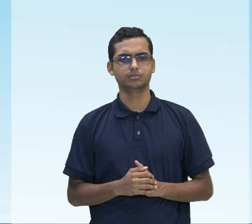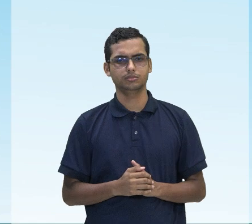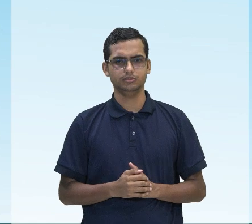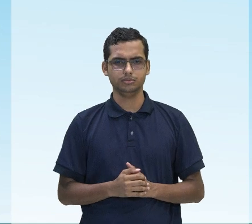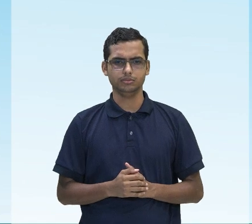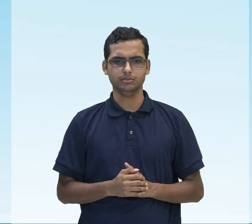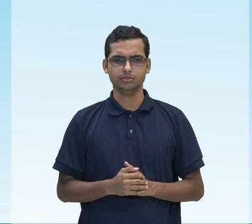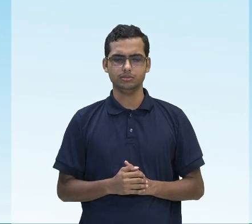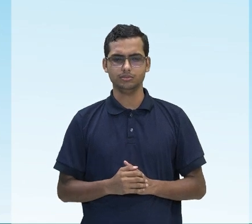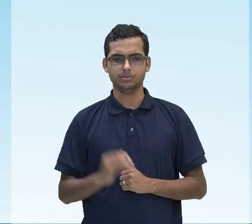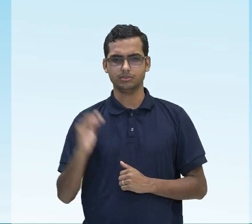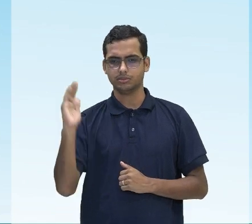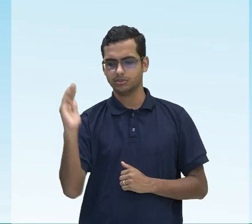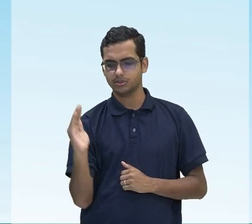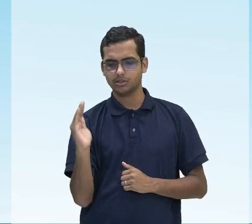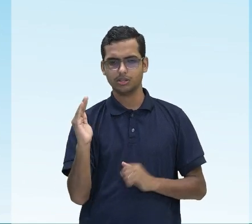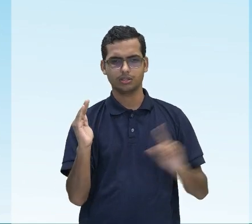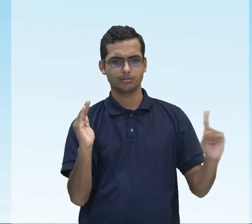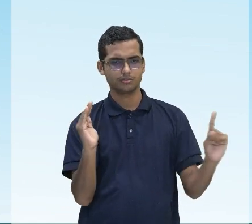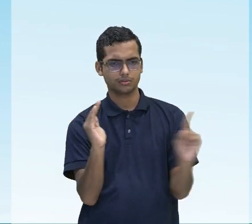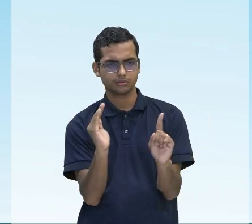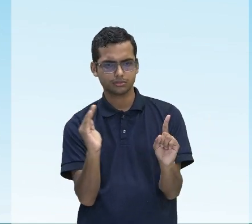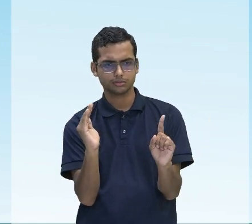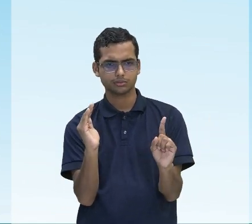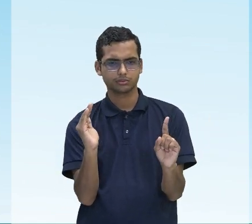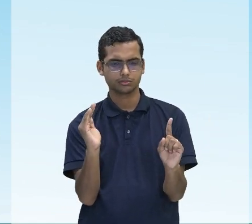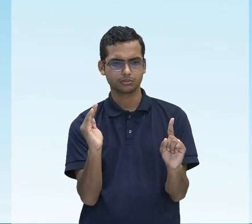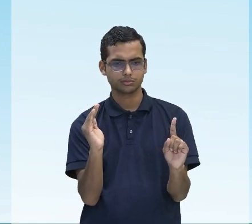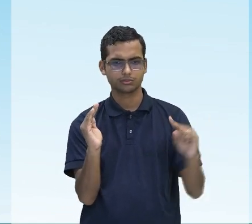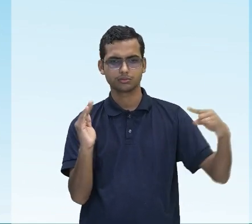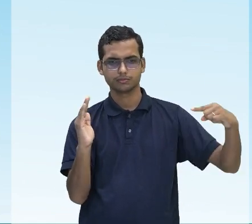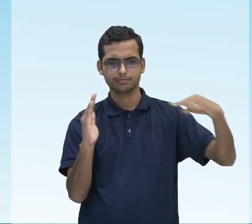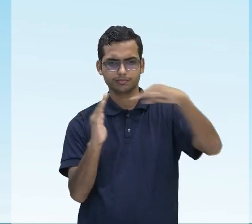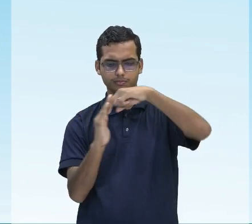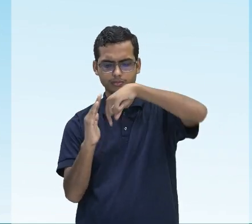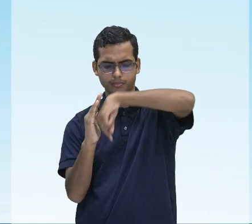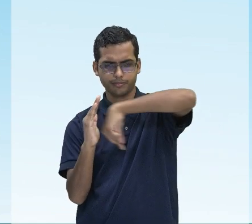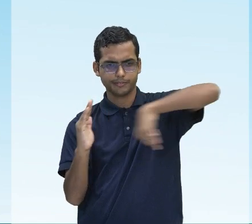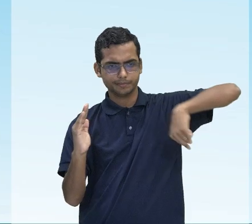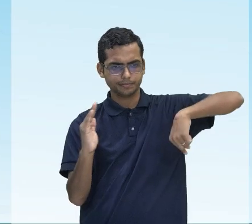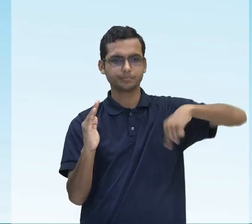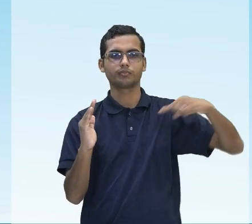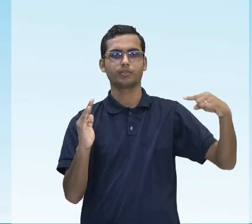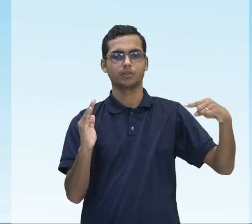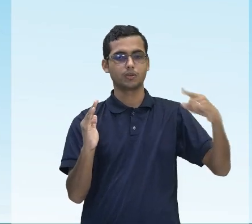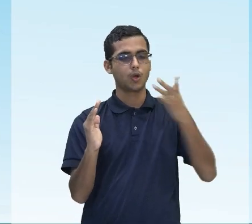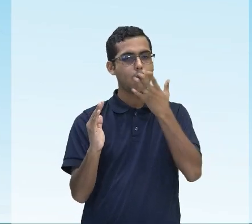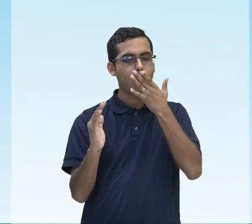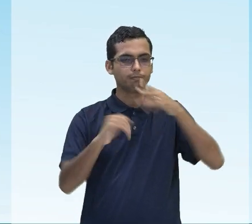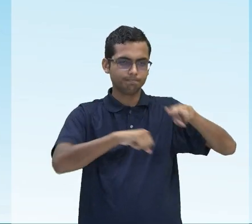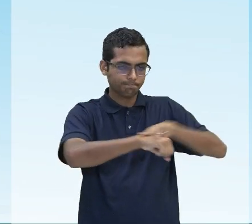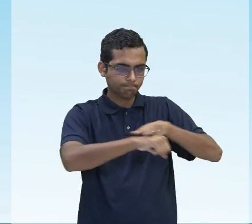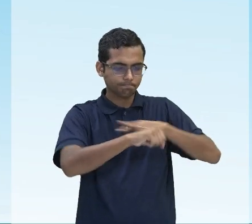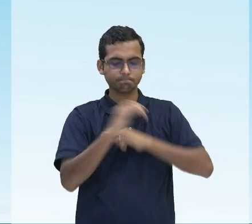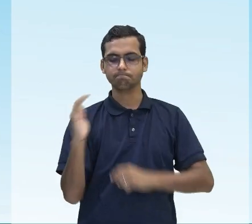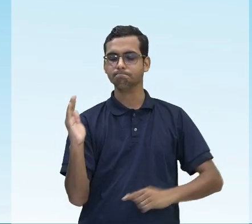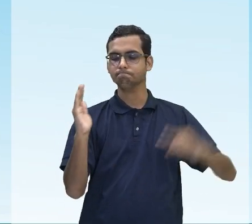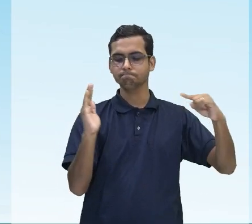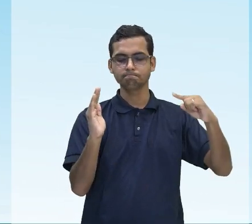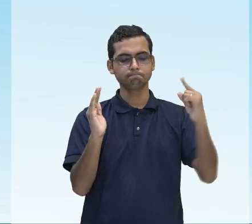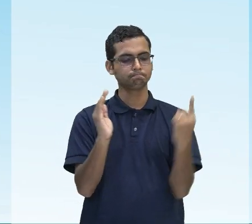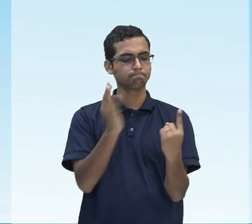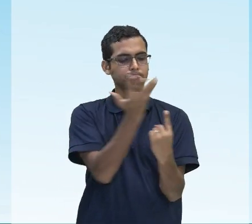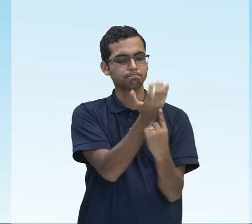Dois raios novamente, o que vai paralelo e o que incide no vértice. O que vai paralelo volta pelo